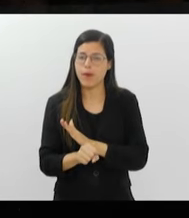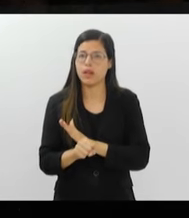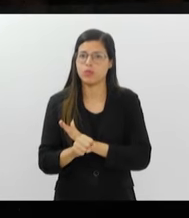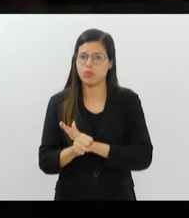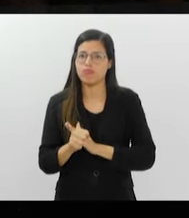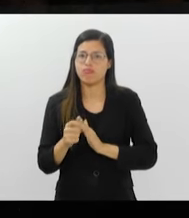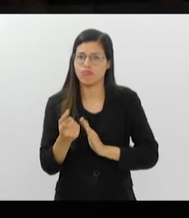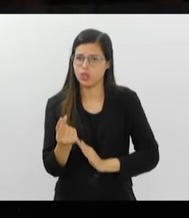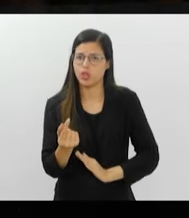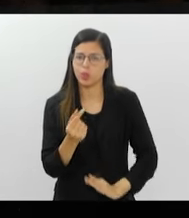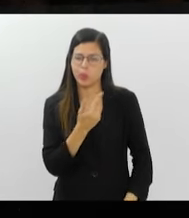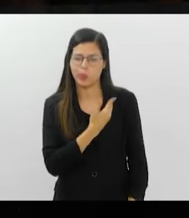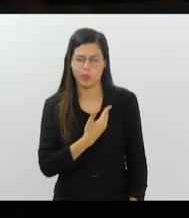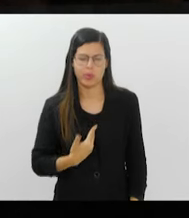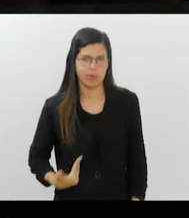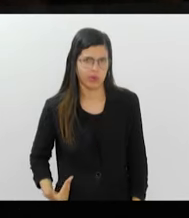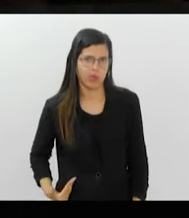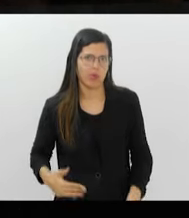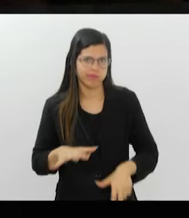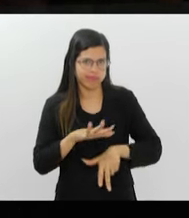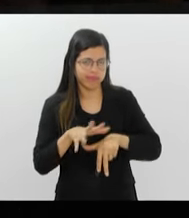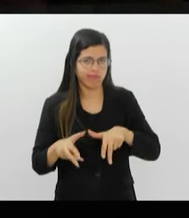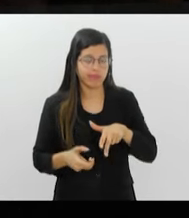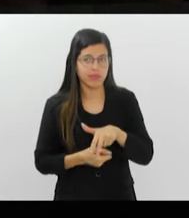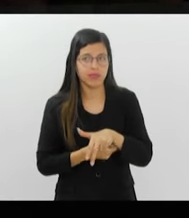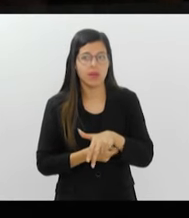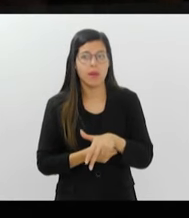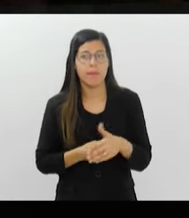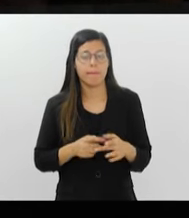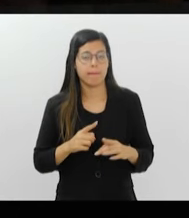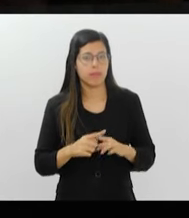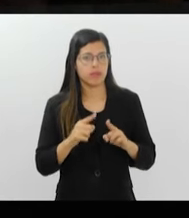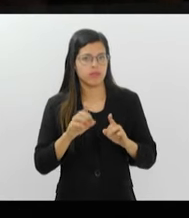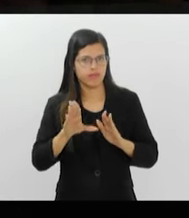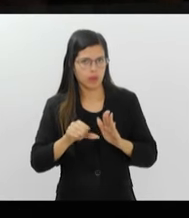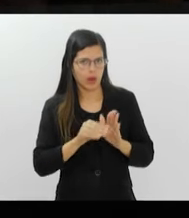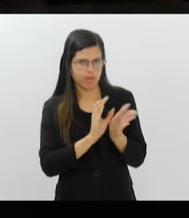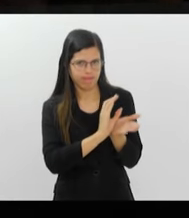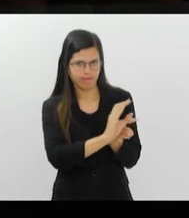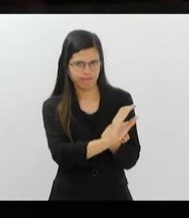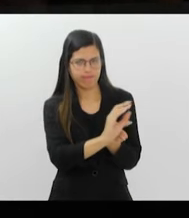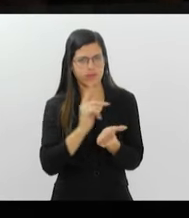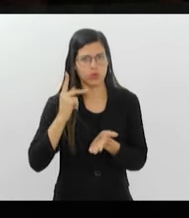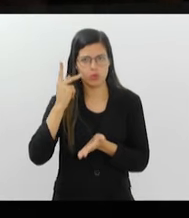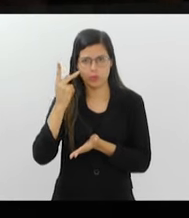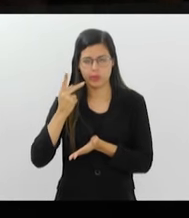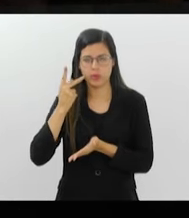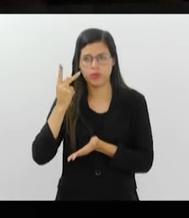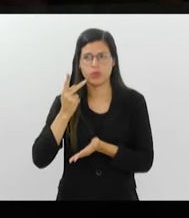Mas, evidente-se que as emendas dos parlamentares federais